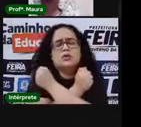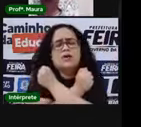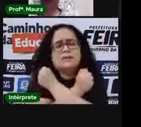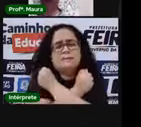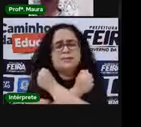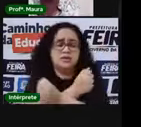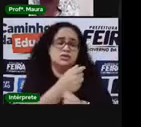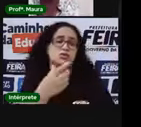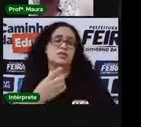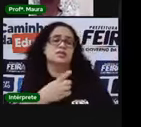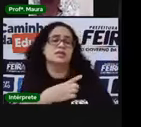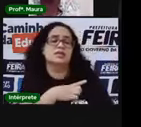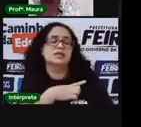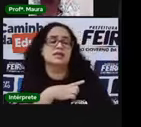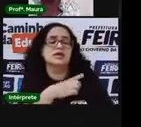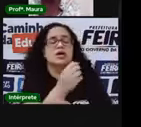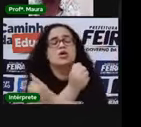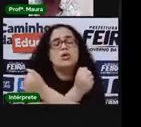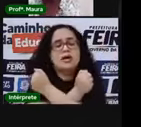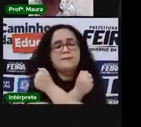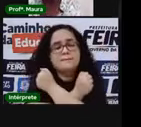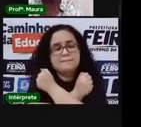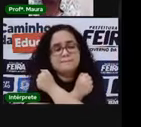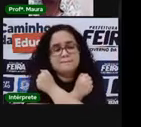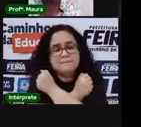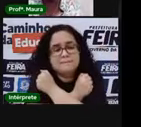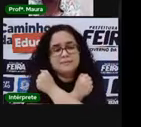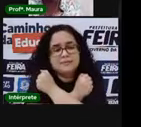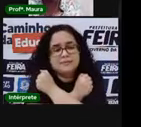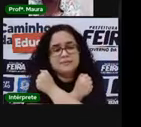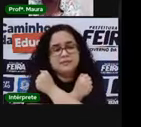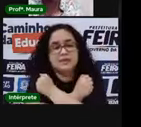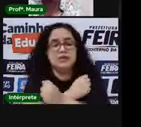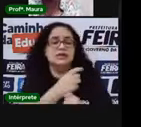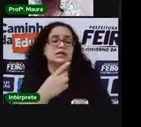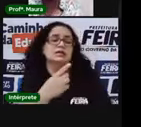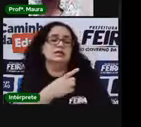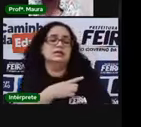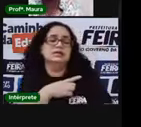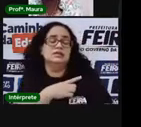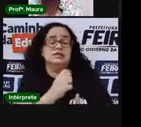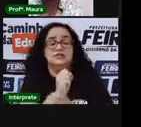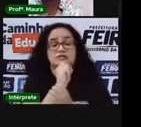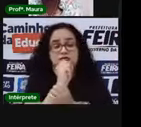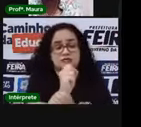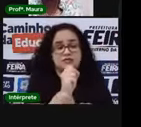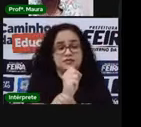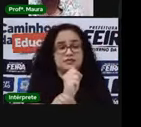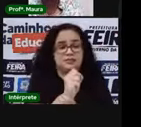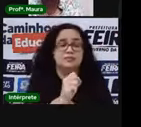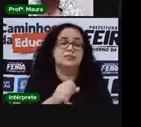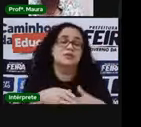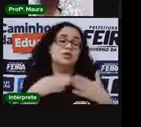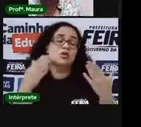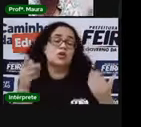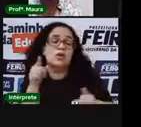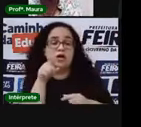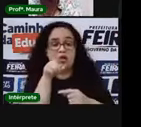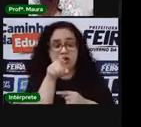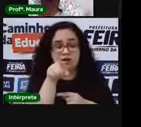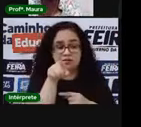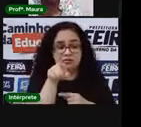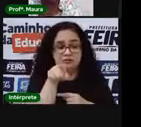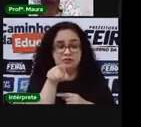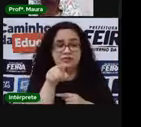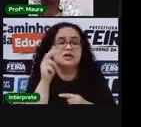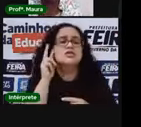que é que o abraço promove? O que o abraço garante para a gente? Olha aí, né? Só de a